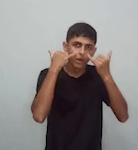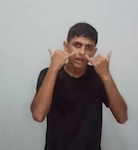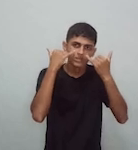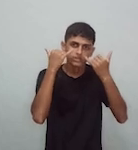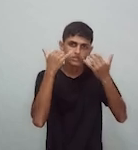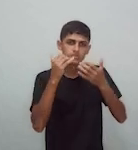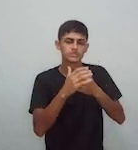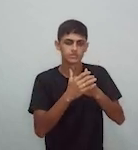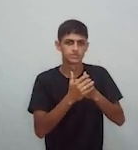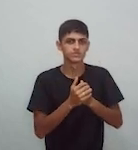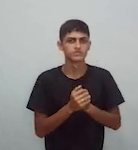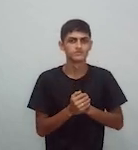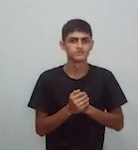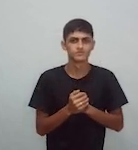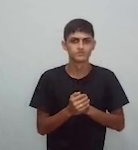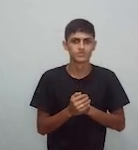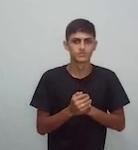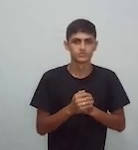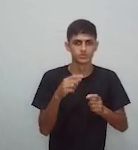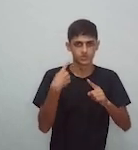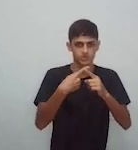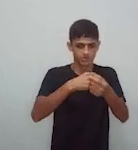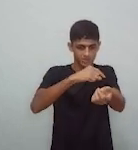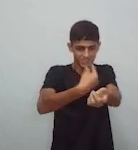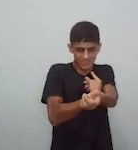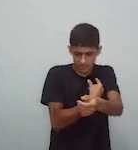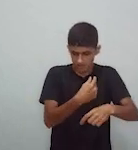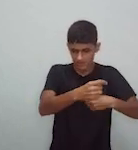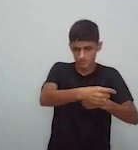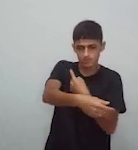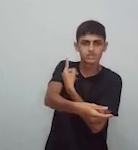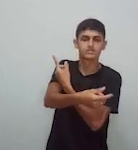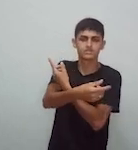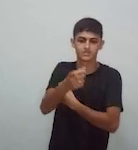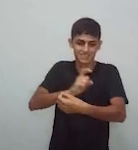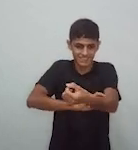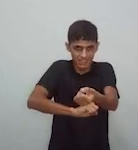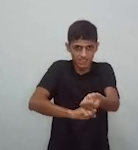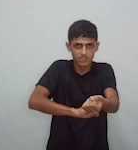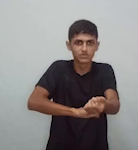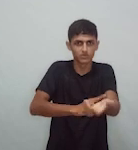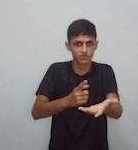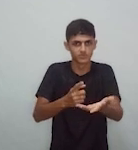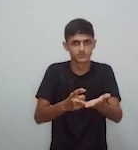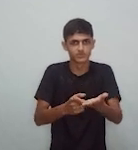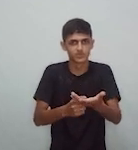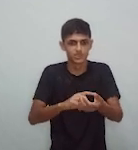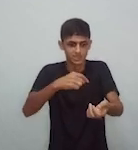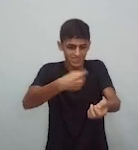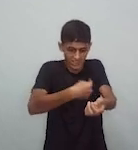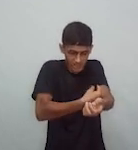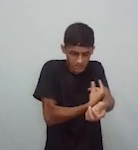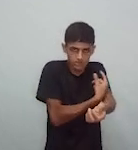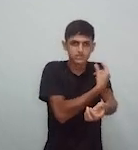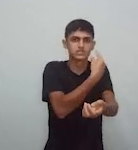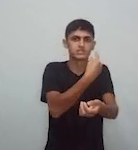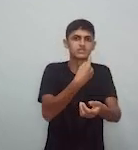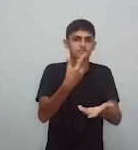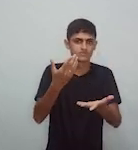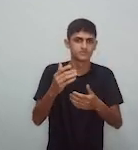outro. Então, vejam só. Os impulsos elétricos, os impulsos nervosos, eles atravessam os neurônios no